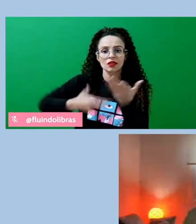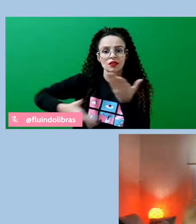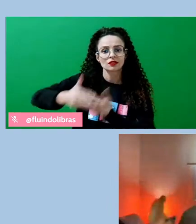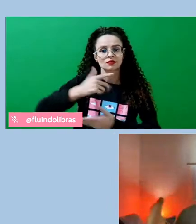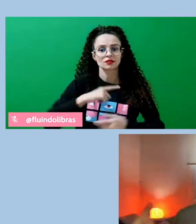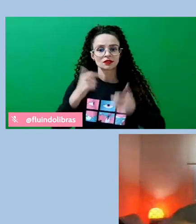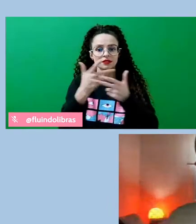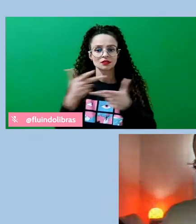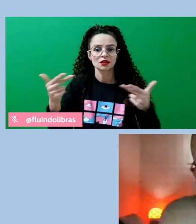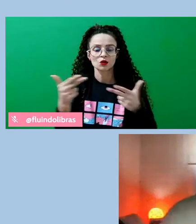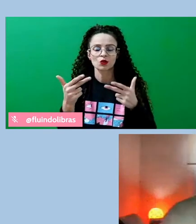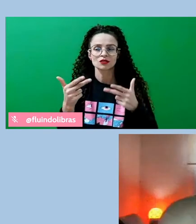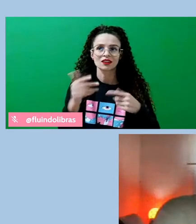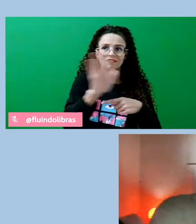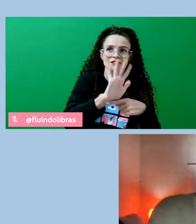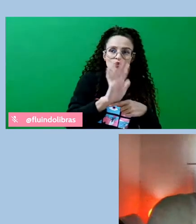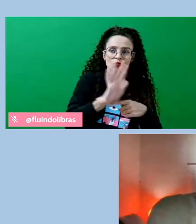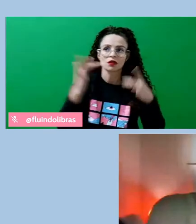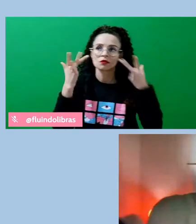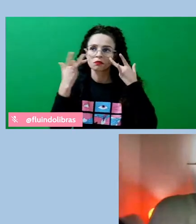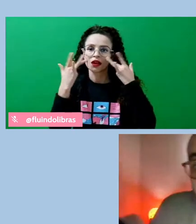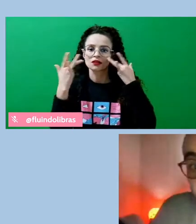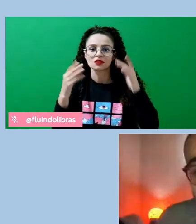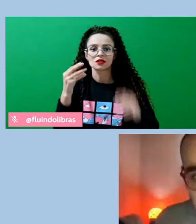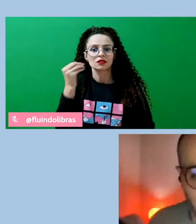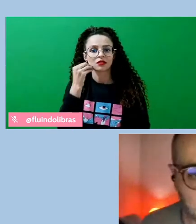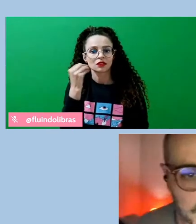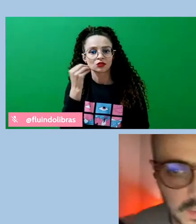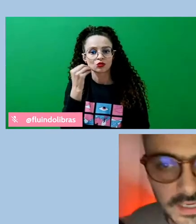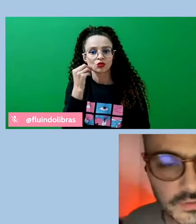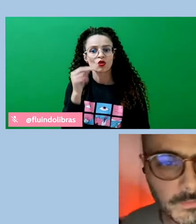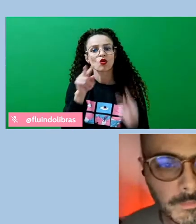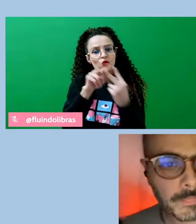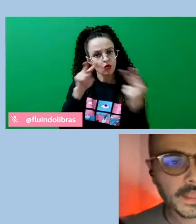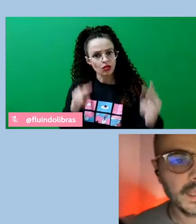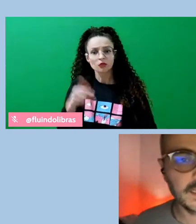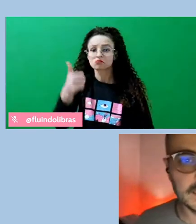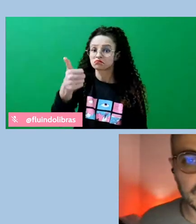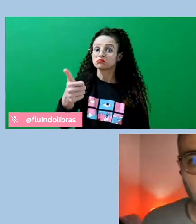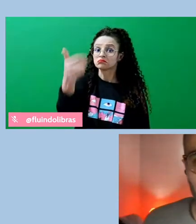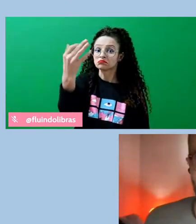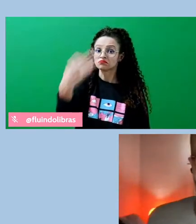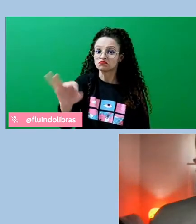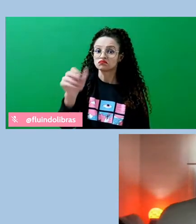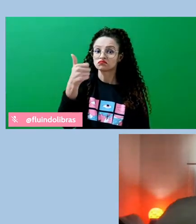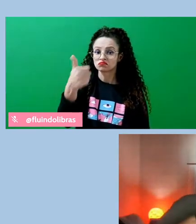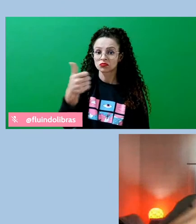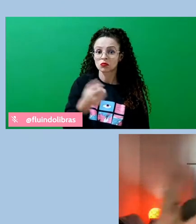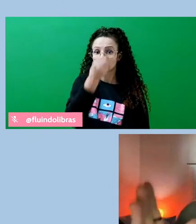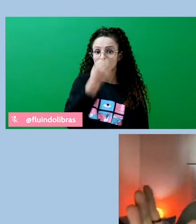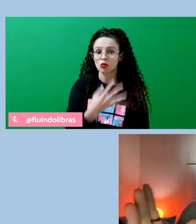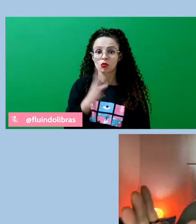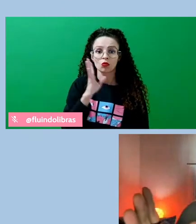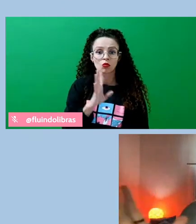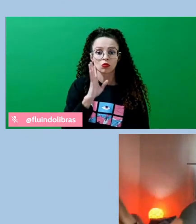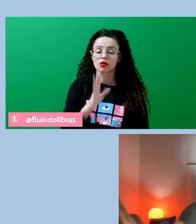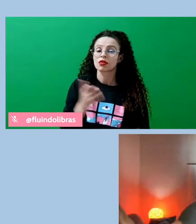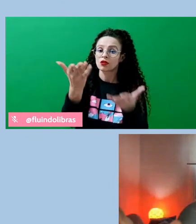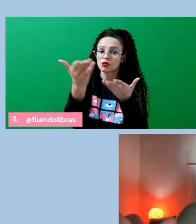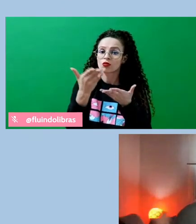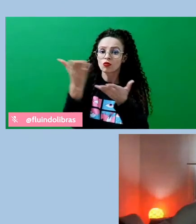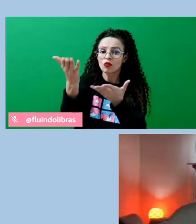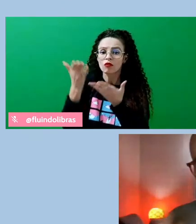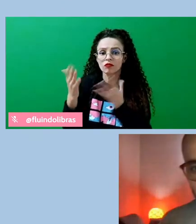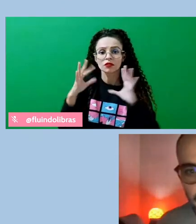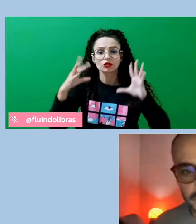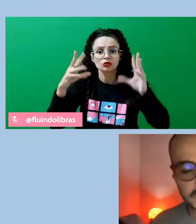dessa peça-filme, mas a gente experimentou um formato de temporada online que está dando super certo. Está sendo super legal. Aliás, convidem